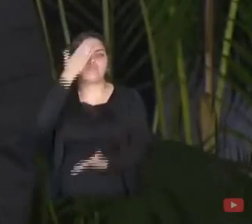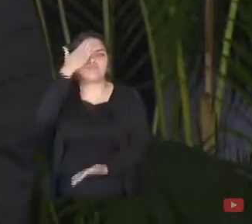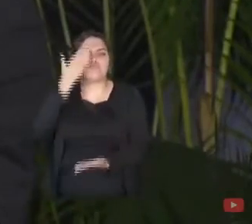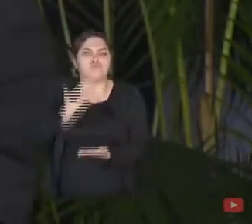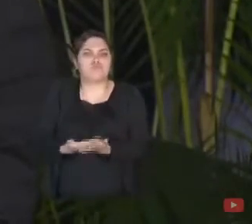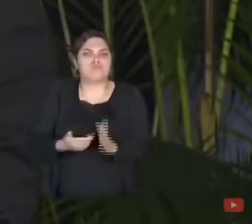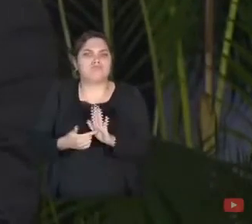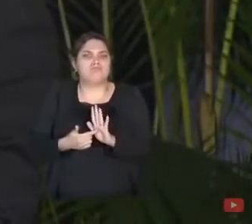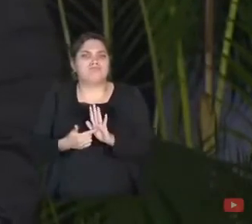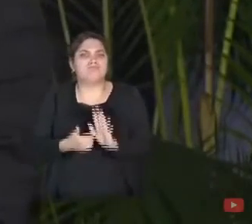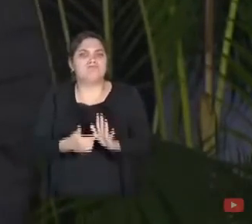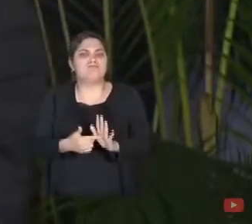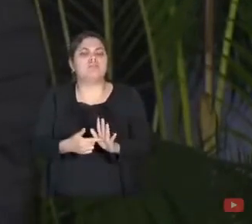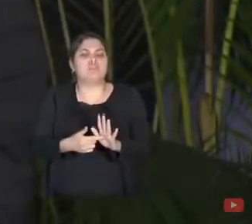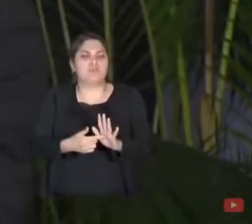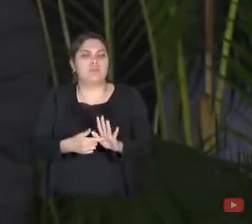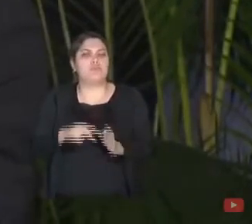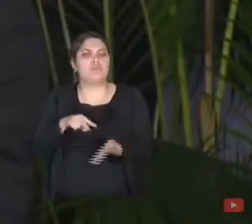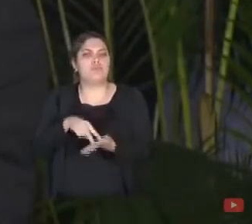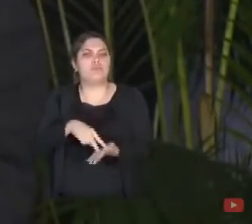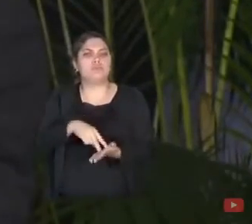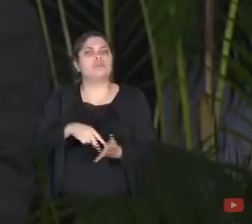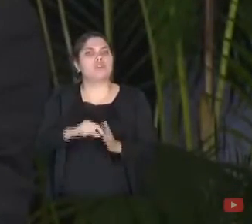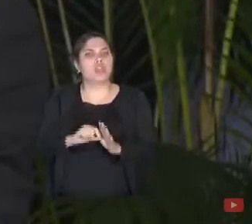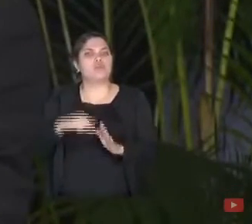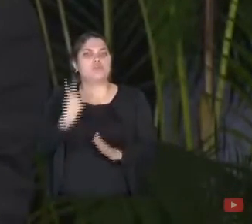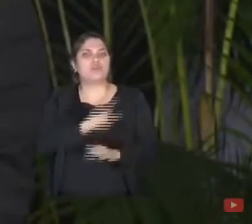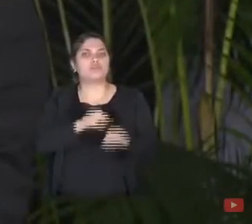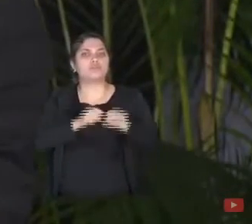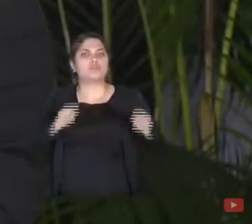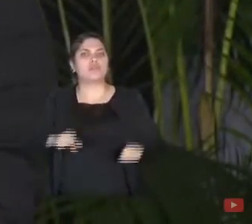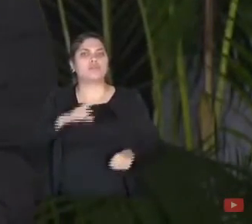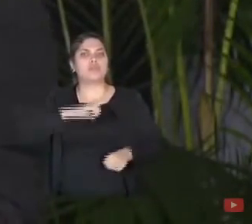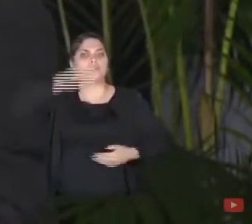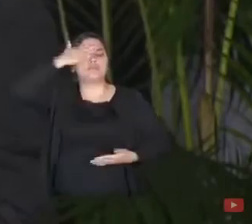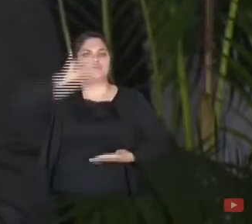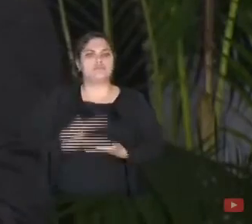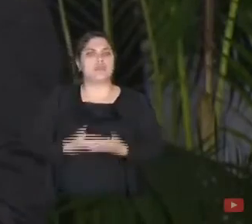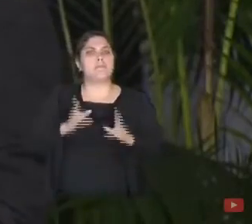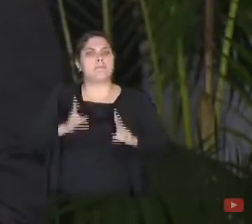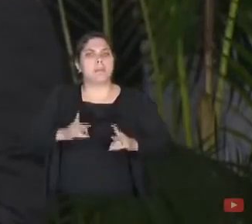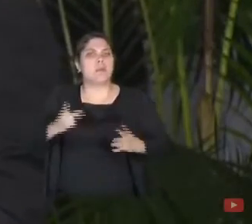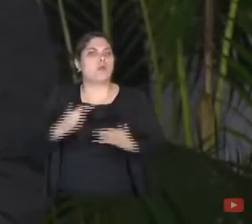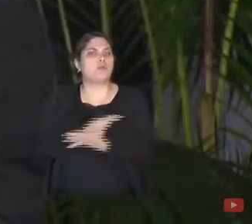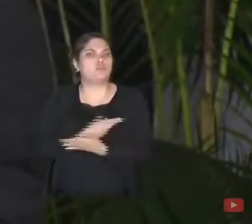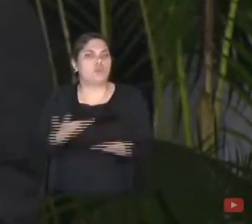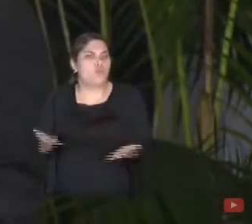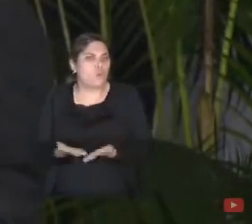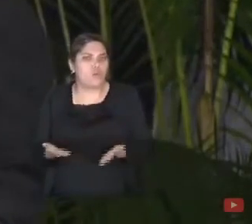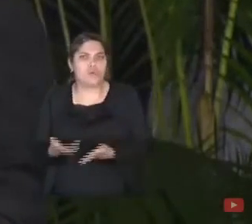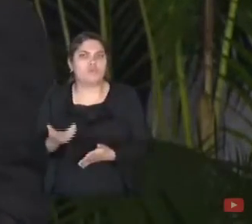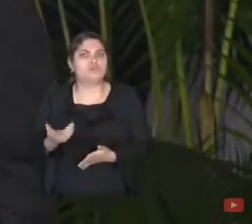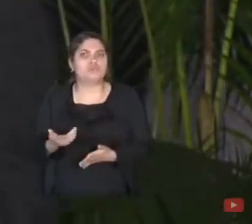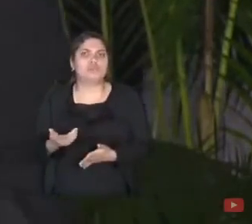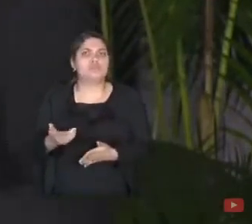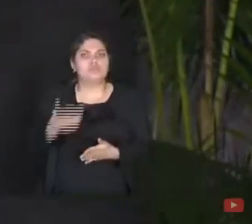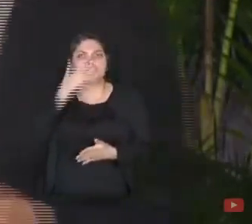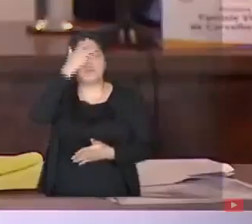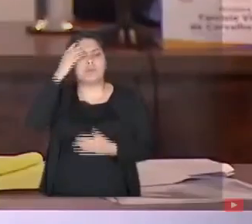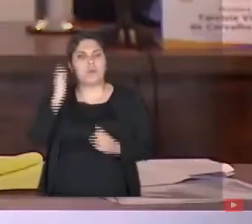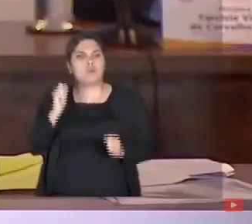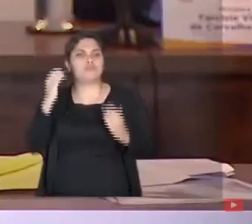para frisar na tecla de que o nosso sistema ele tem credibilidade e, apesar do que aconteceu hoje, mantém essa credibilidade.